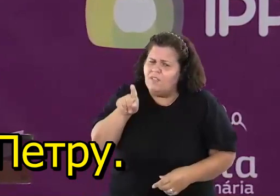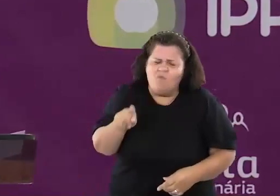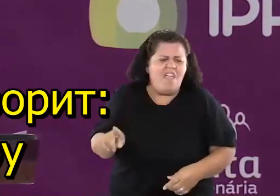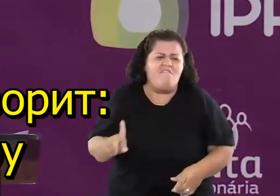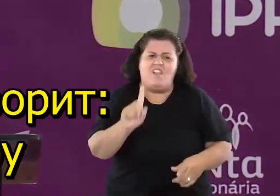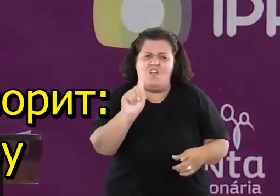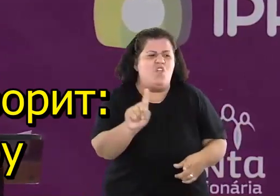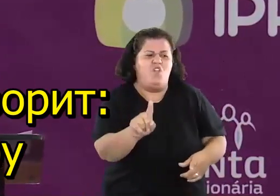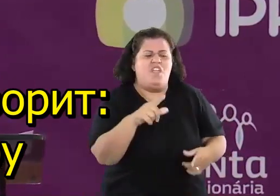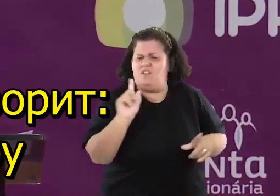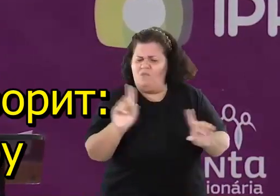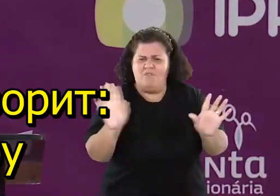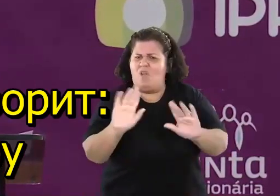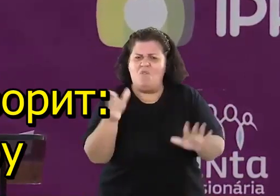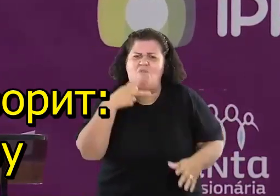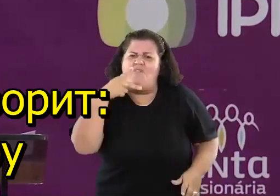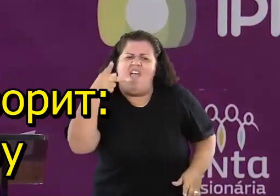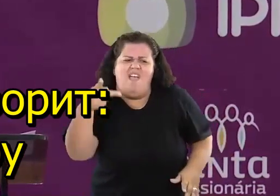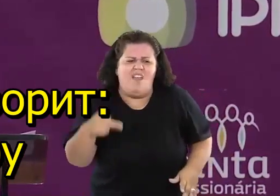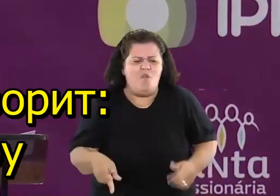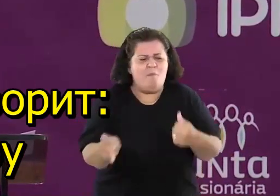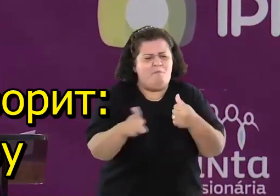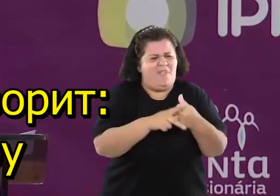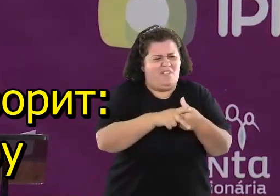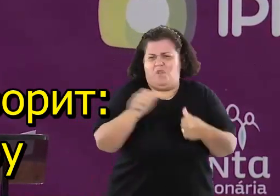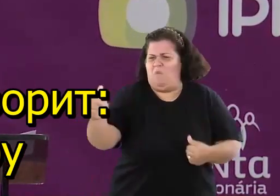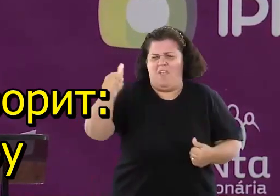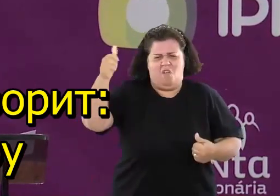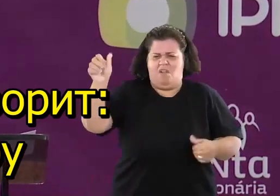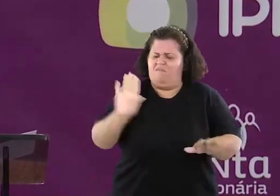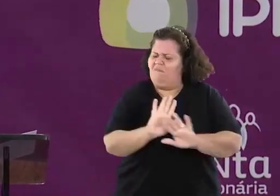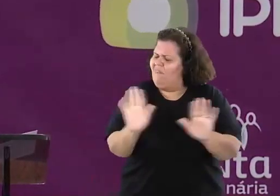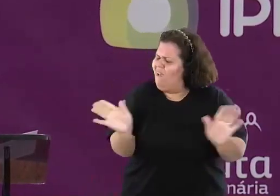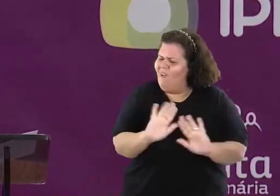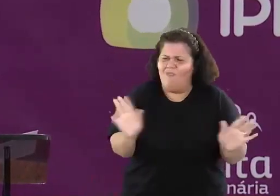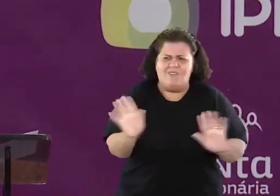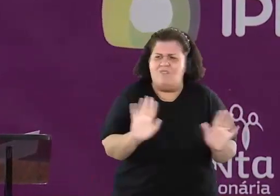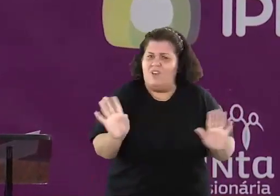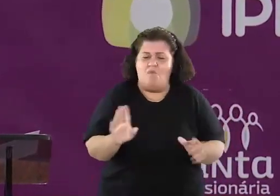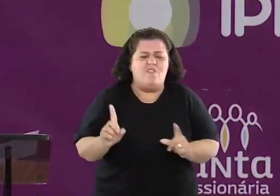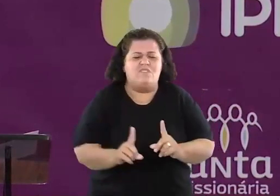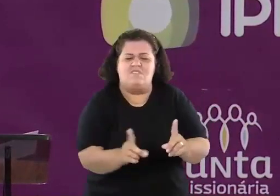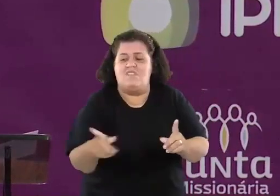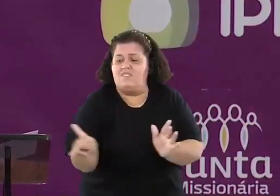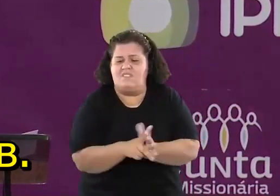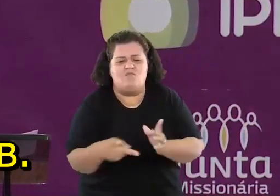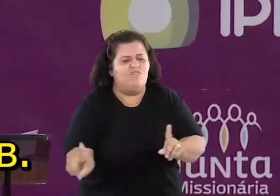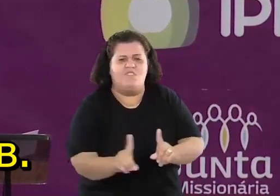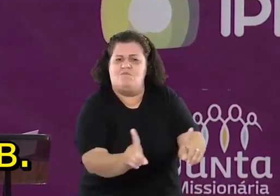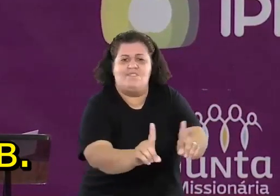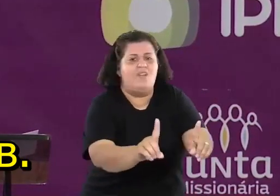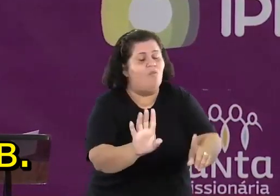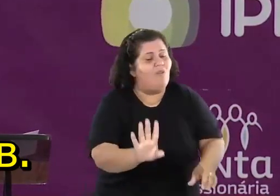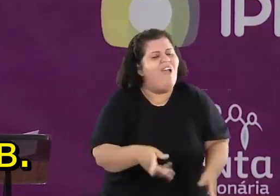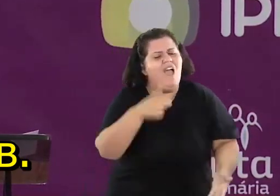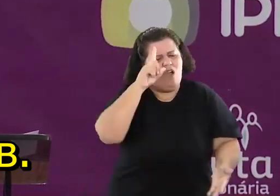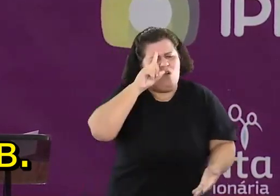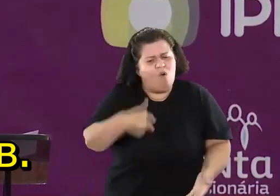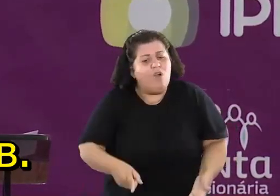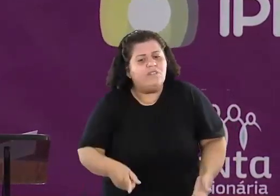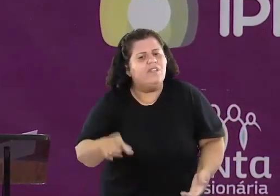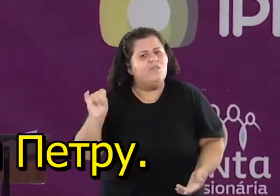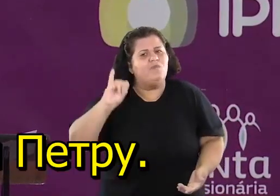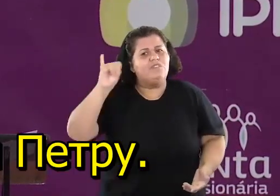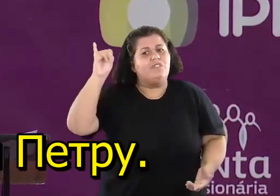Pedro, ele não diz aqui, o anjo não diz, mas ide dizei a Pedro e a seus discípulos. A ordem aqui é